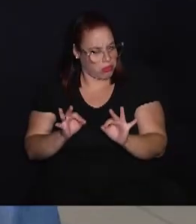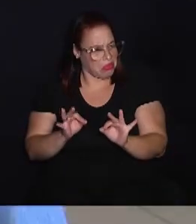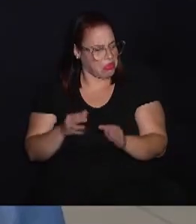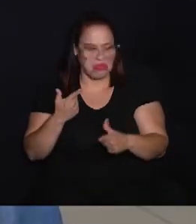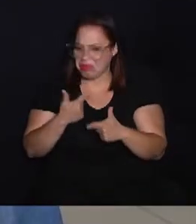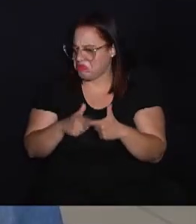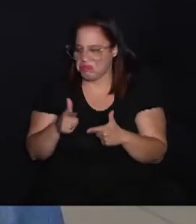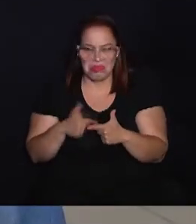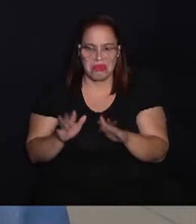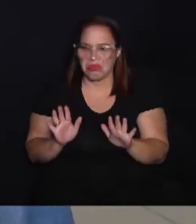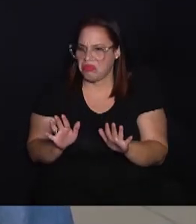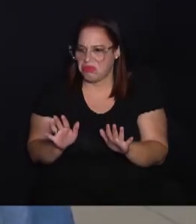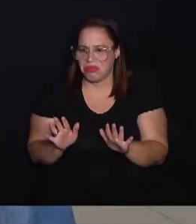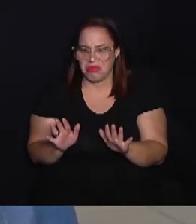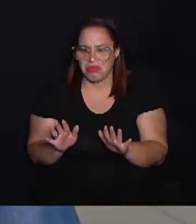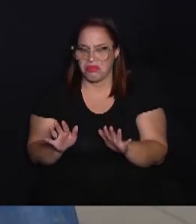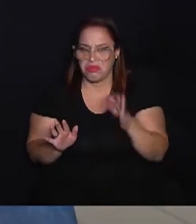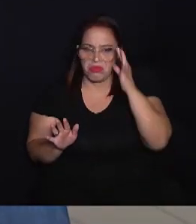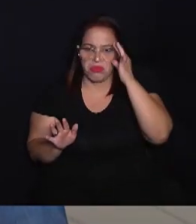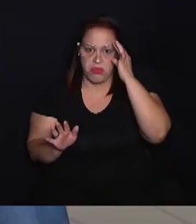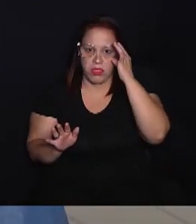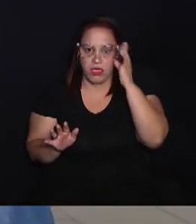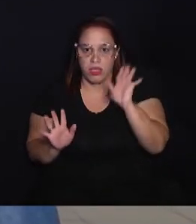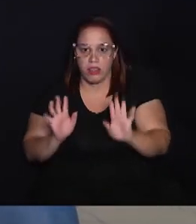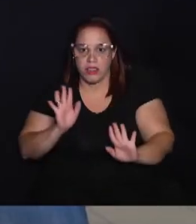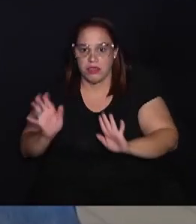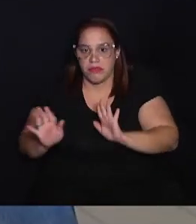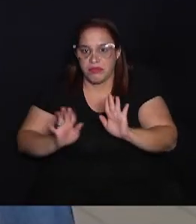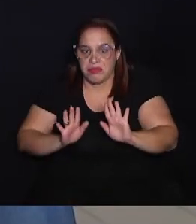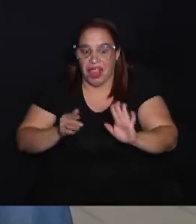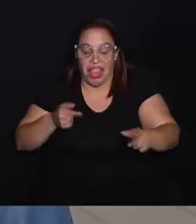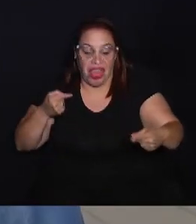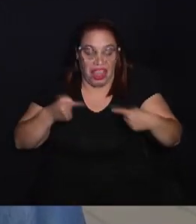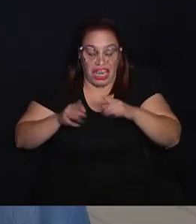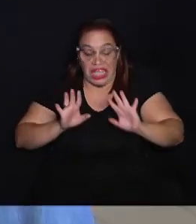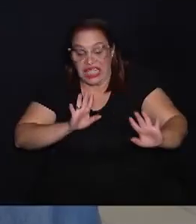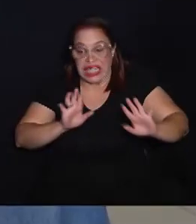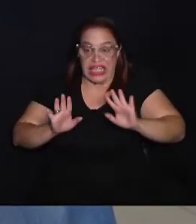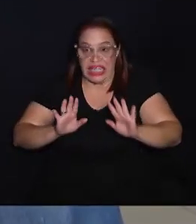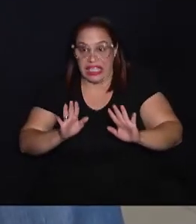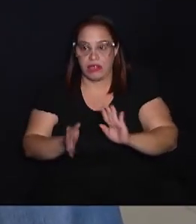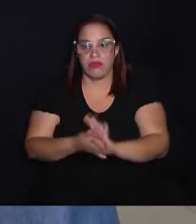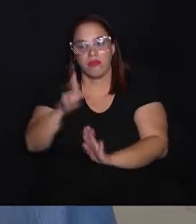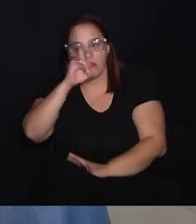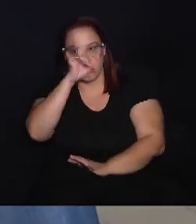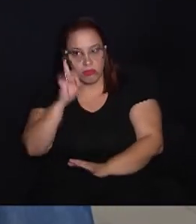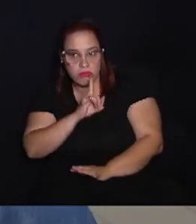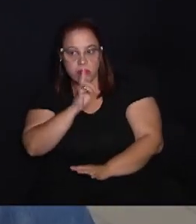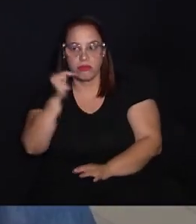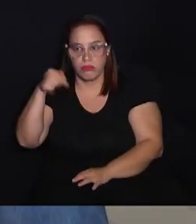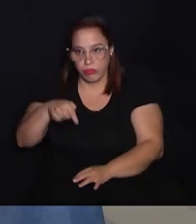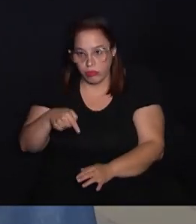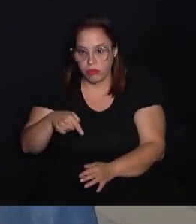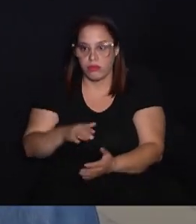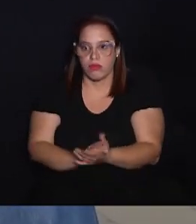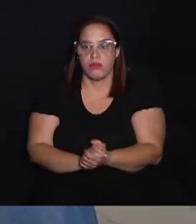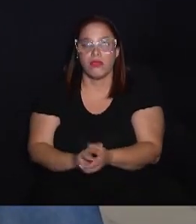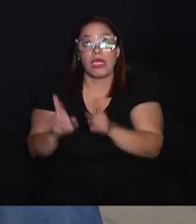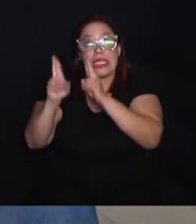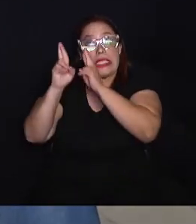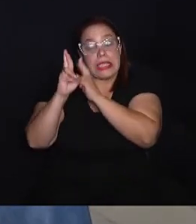o candidato à reeleição, Dário Saad, do Partido Republicanos, votou no Centro de Educação Infantil Manuel Garcia, no